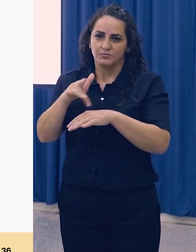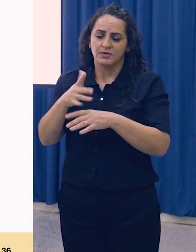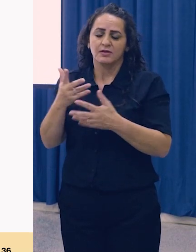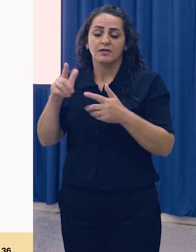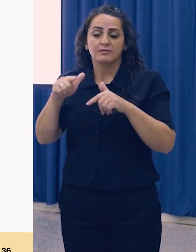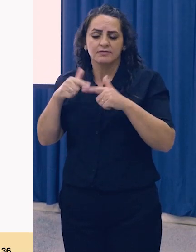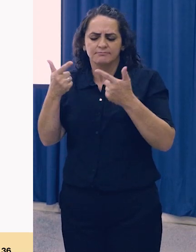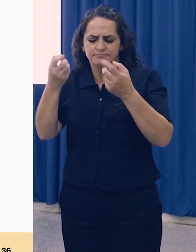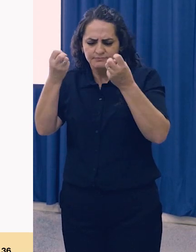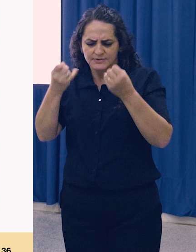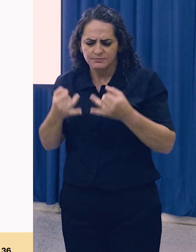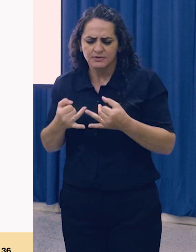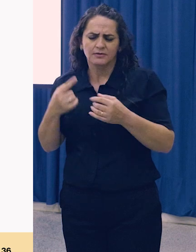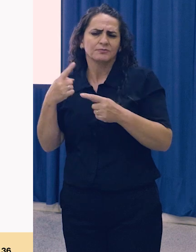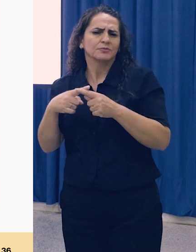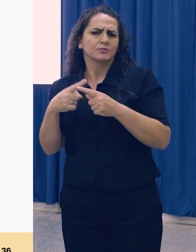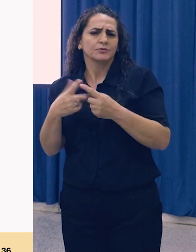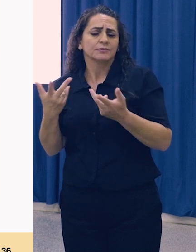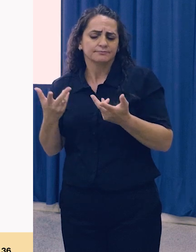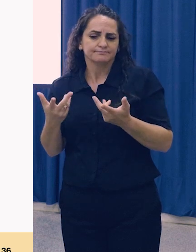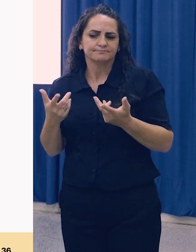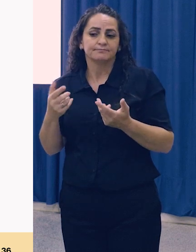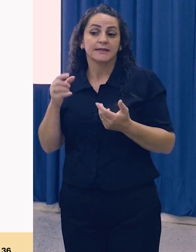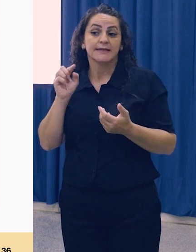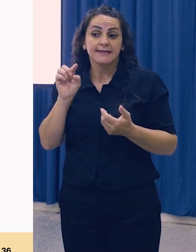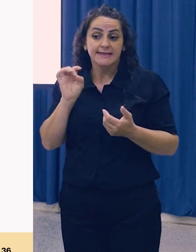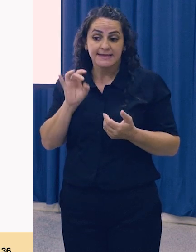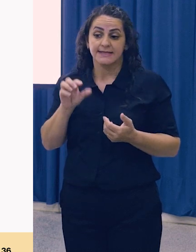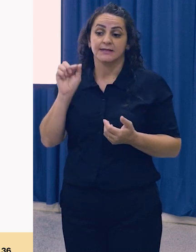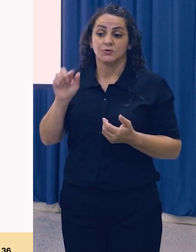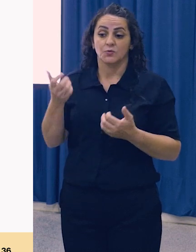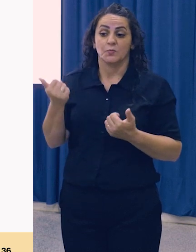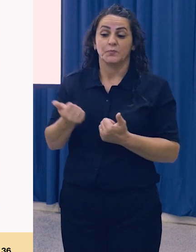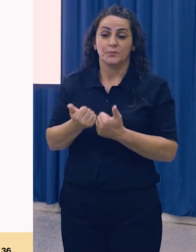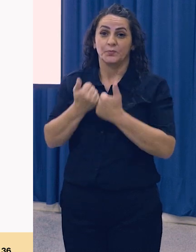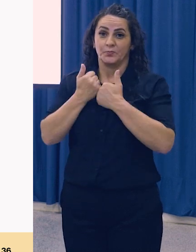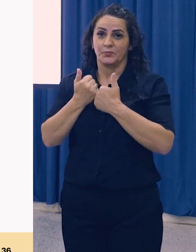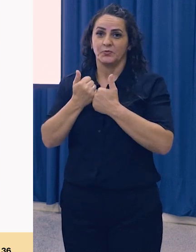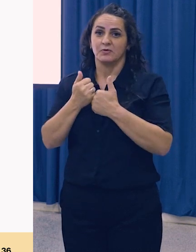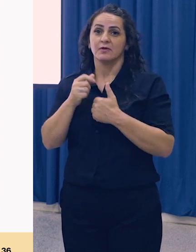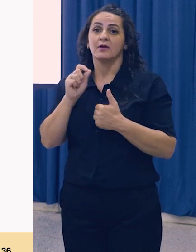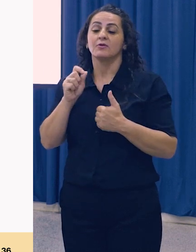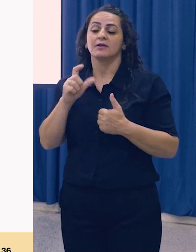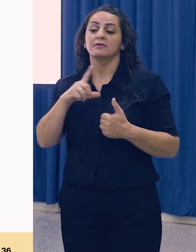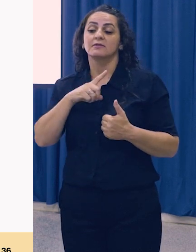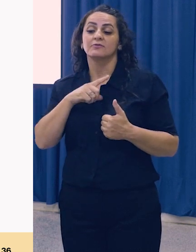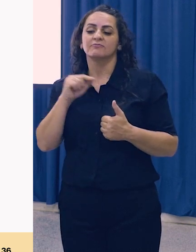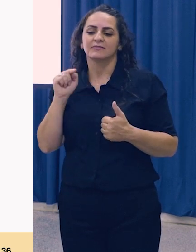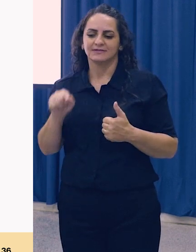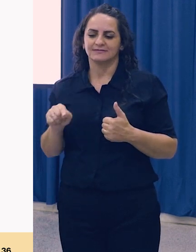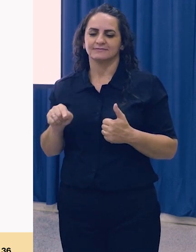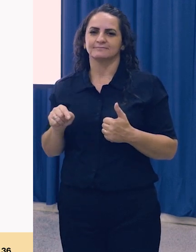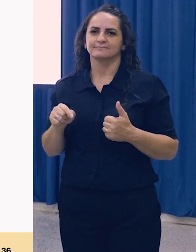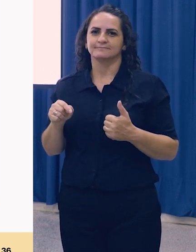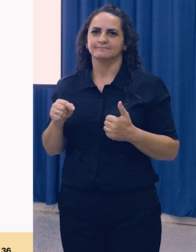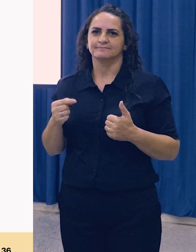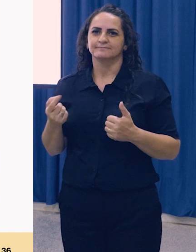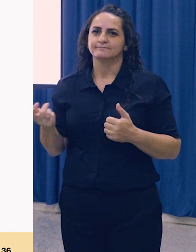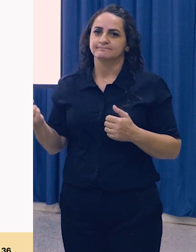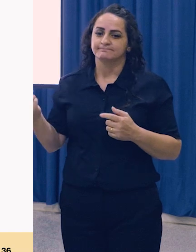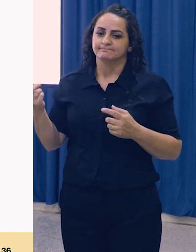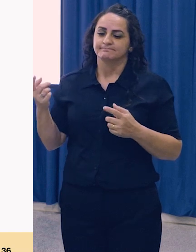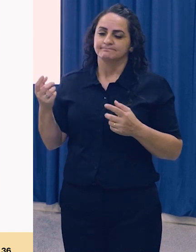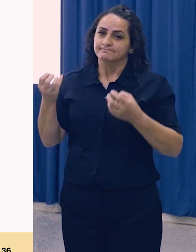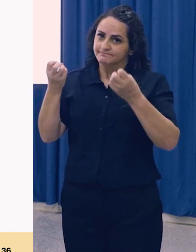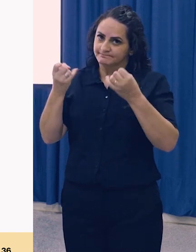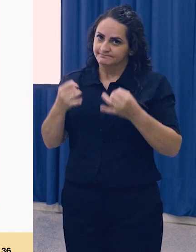apoiar você. Então eu expliquei para ela o que ela ia receber em retorno, tanto subjetivamente, no sentido